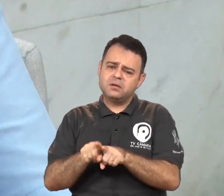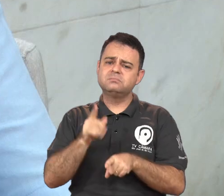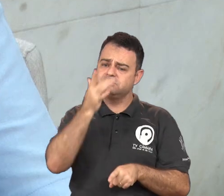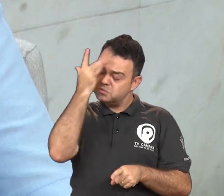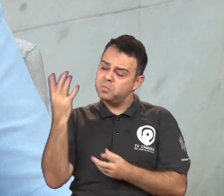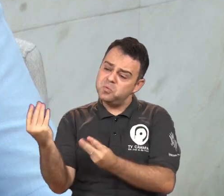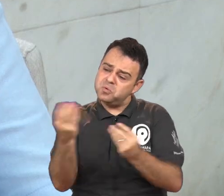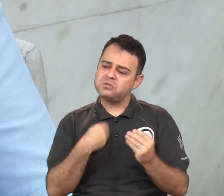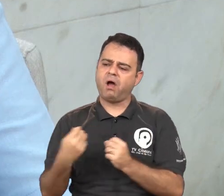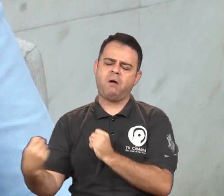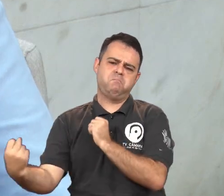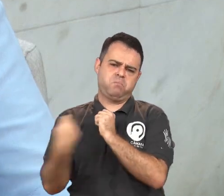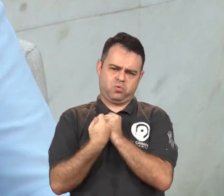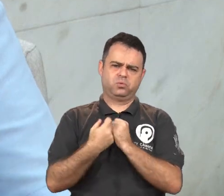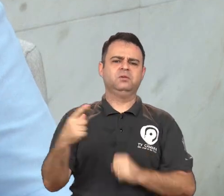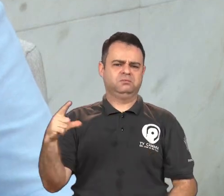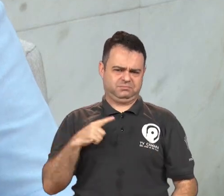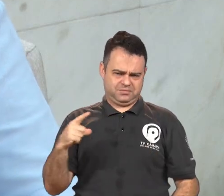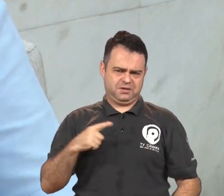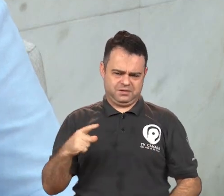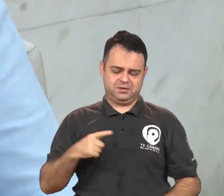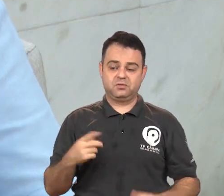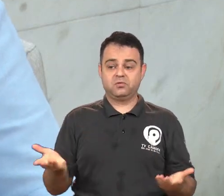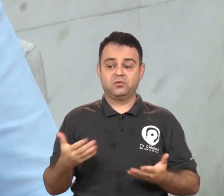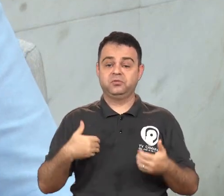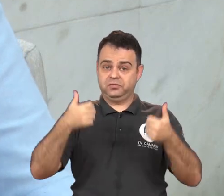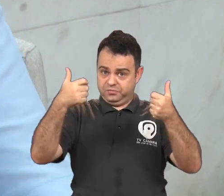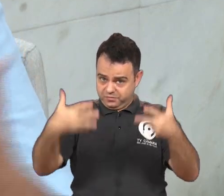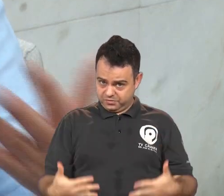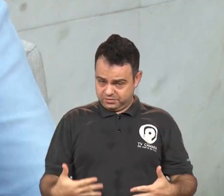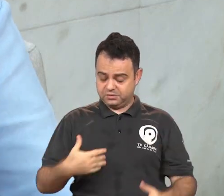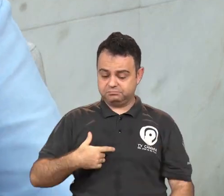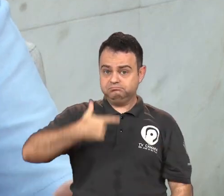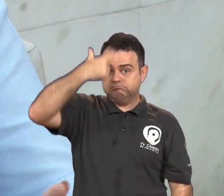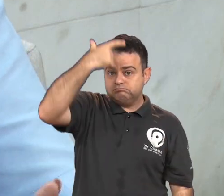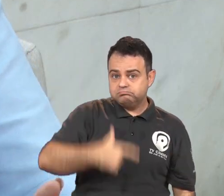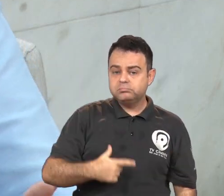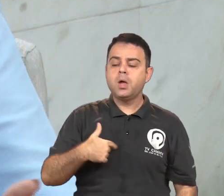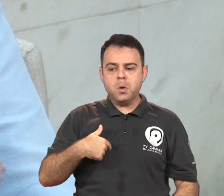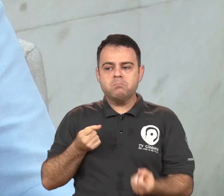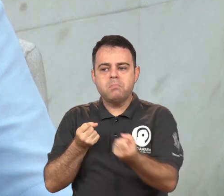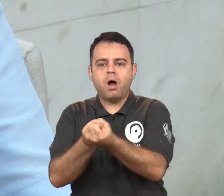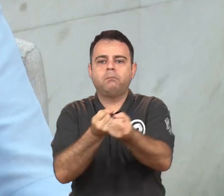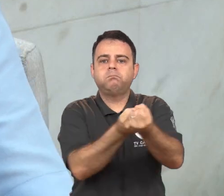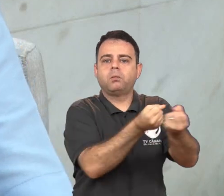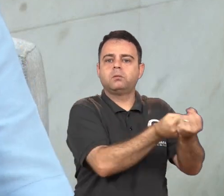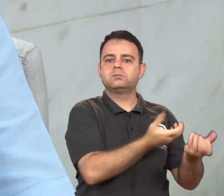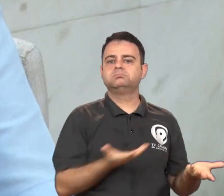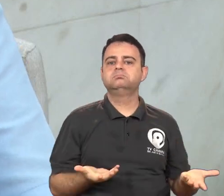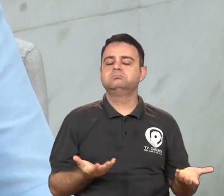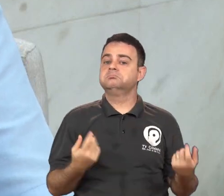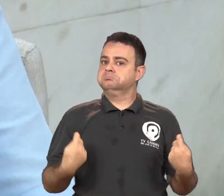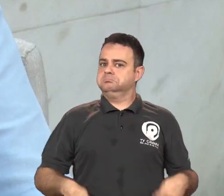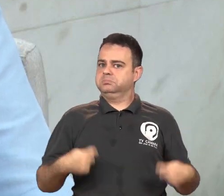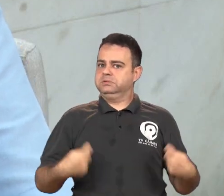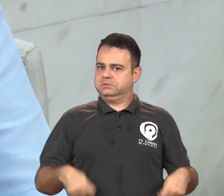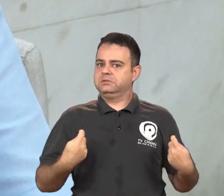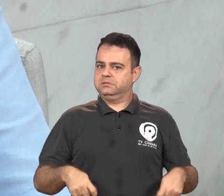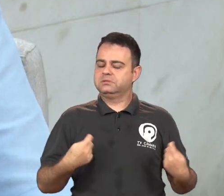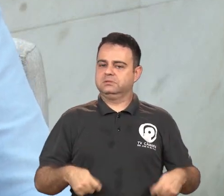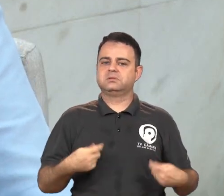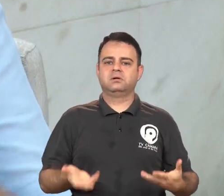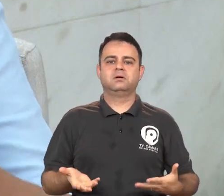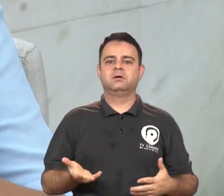das pessoas, né? Se você... Hoje eu falo assim, eu tenho que ser uma pessoa que apoia. É a gente saber trabalhar